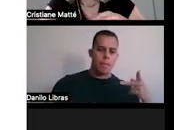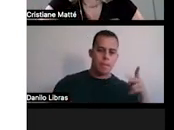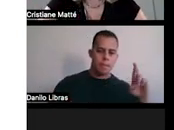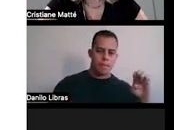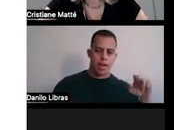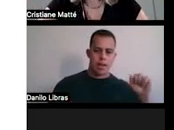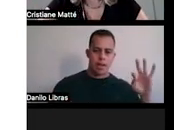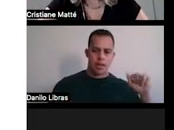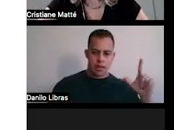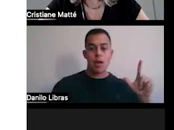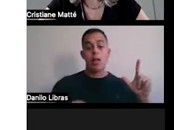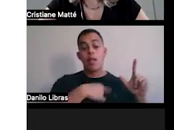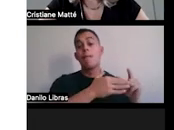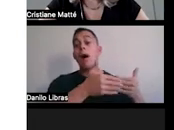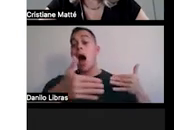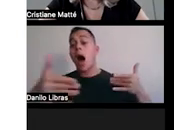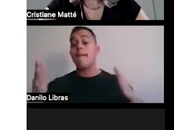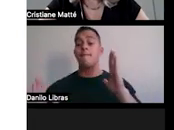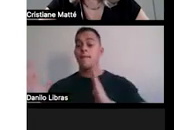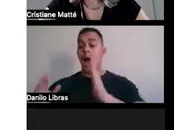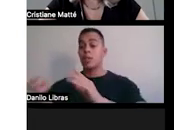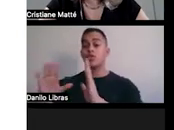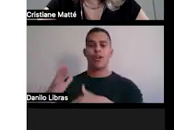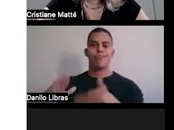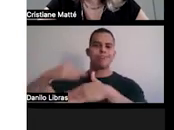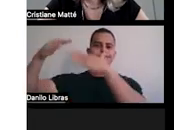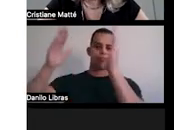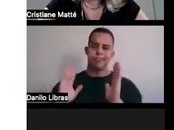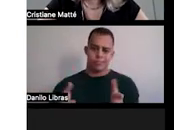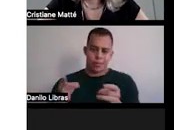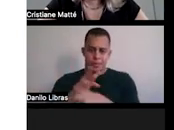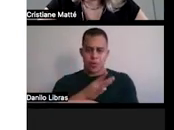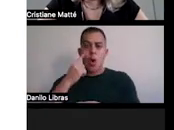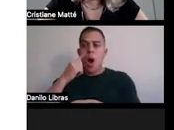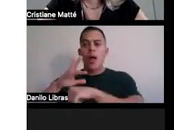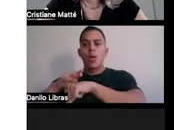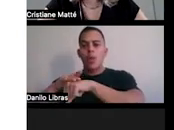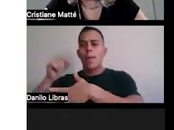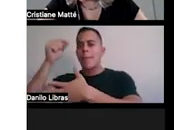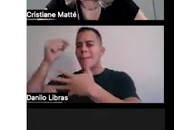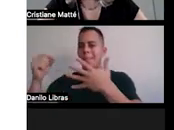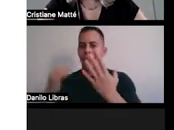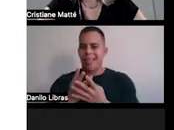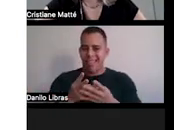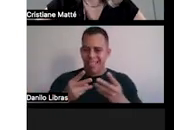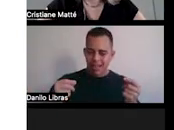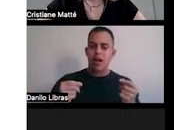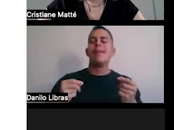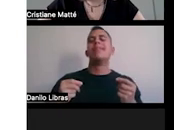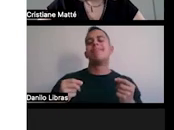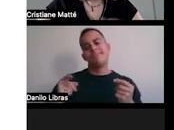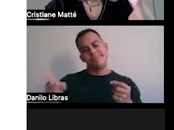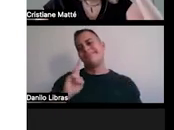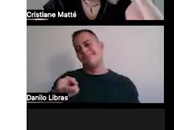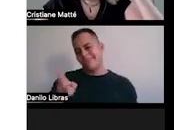uma fase já muito mais avançada no desenvolvimento, então, onde essas doenças neurodegenerativas, elas costumeiramente